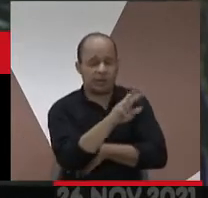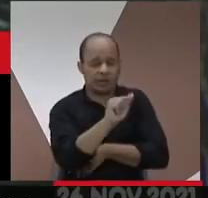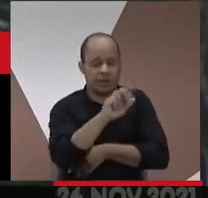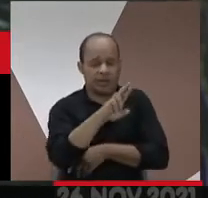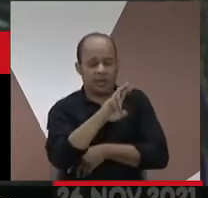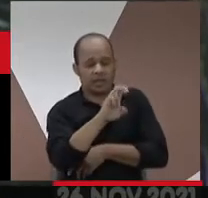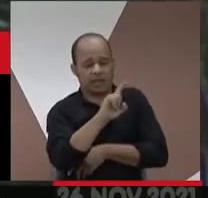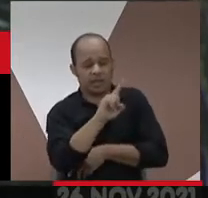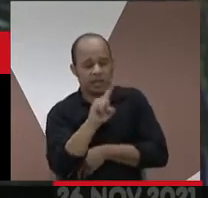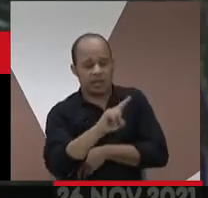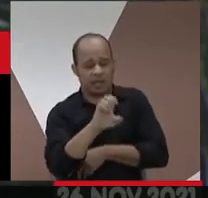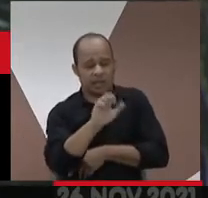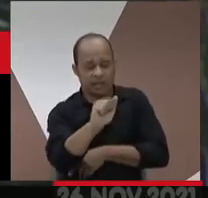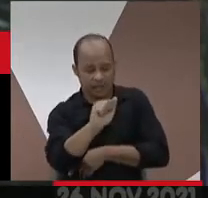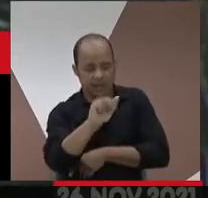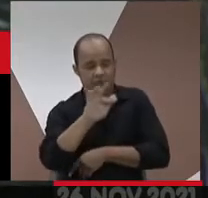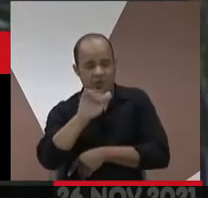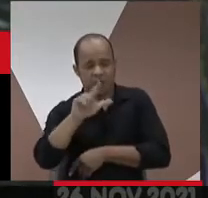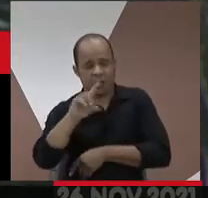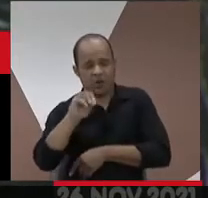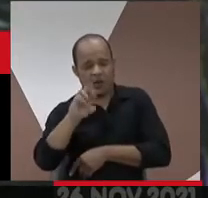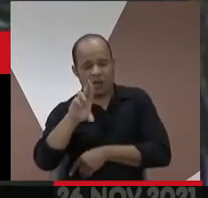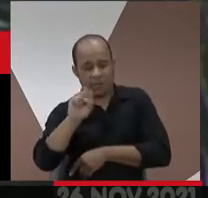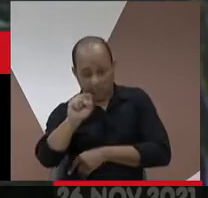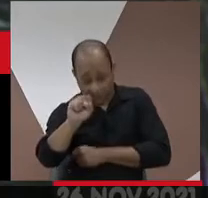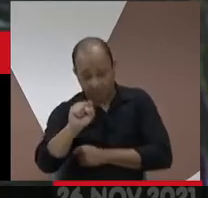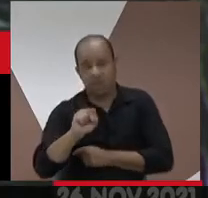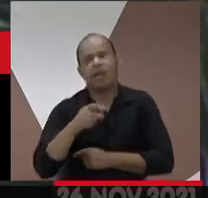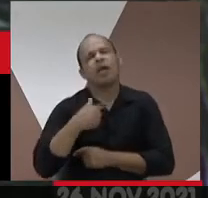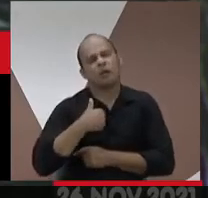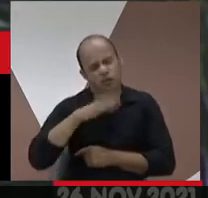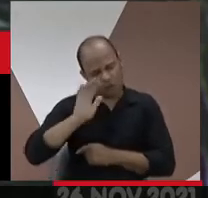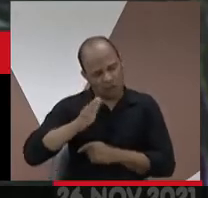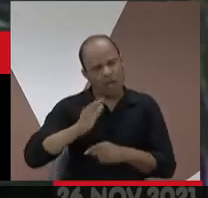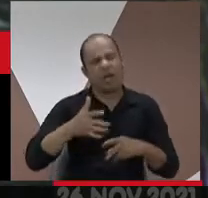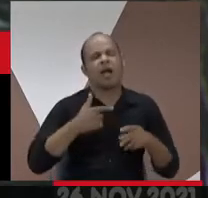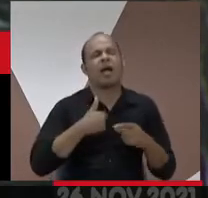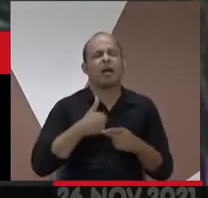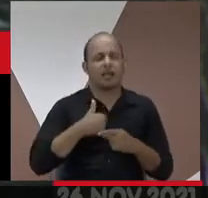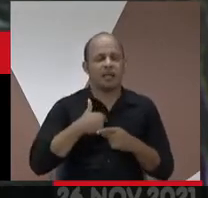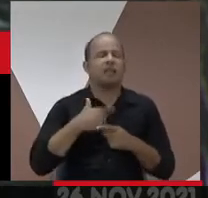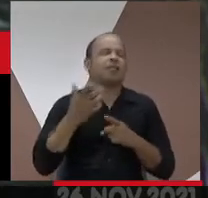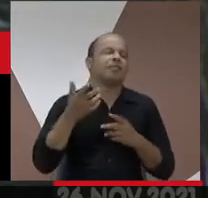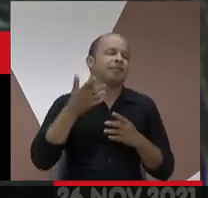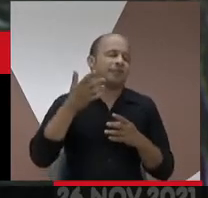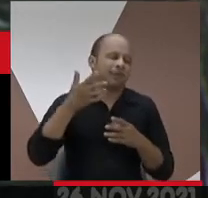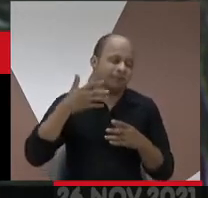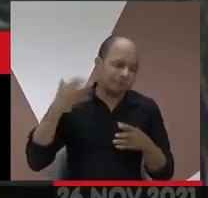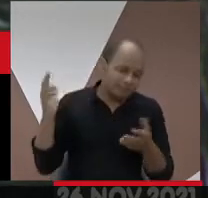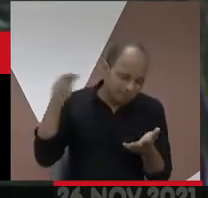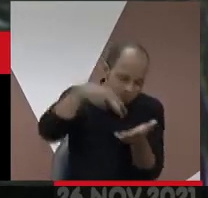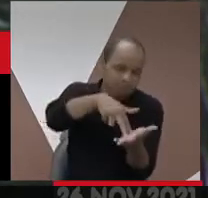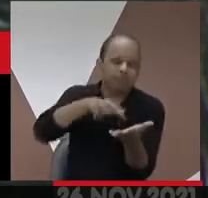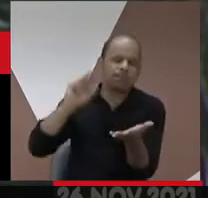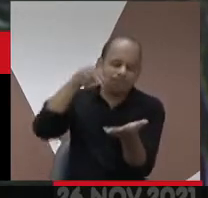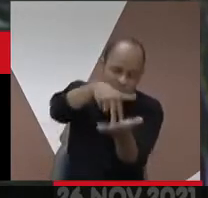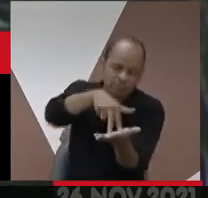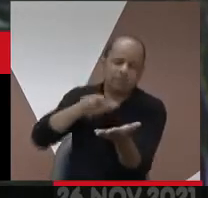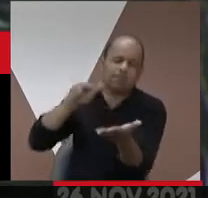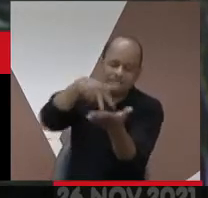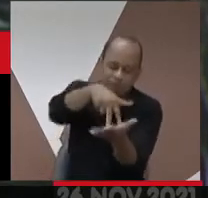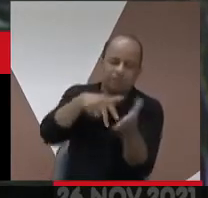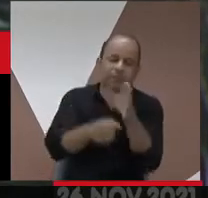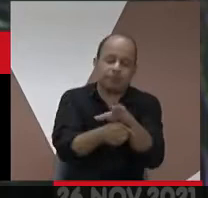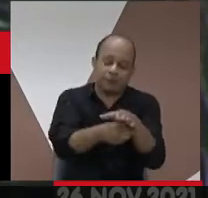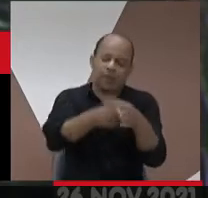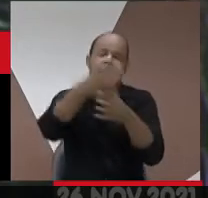eu já vim aqui para defender a represa de Vargem das Flores, né? E, mais uma vez, eu estou aqui, porque